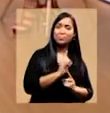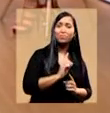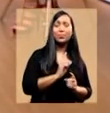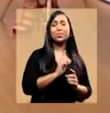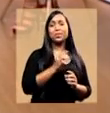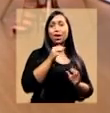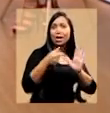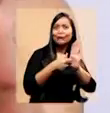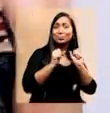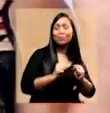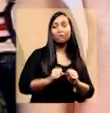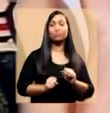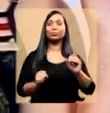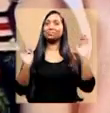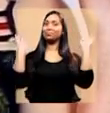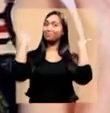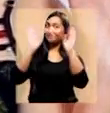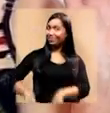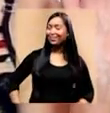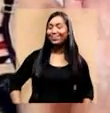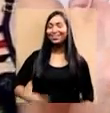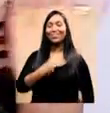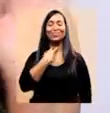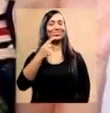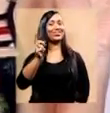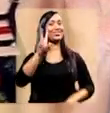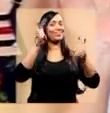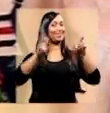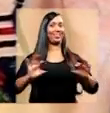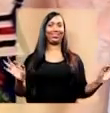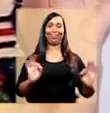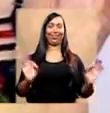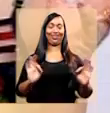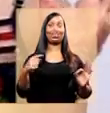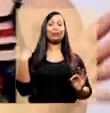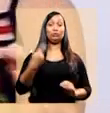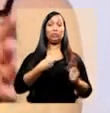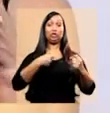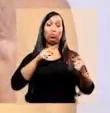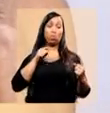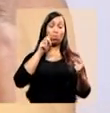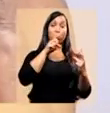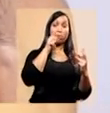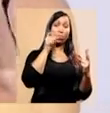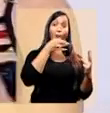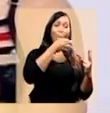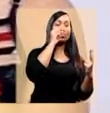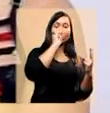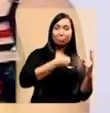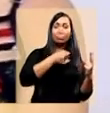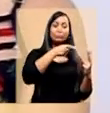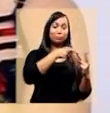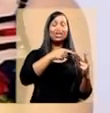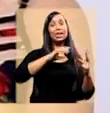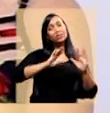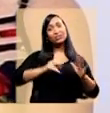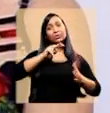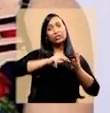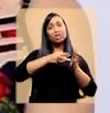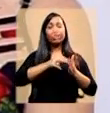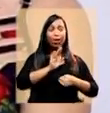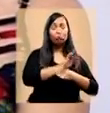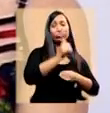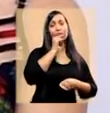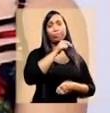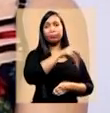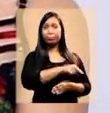pode denunciar? Pelo amor de Deus, vamos acabar com esse jargão. Tem que interferir mesmo, porque isso pode